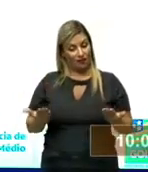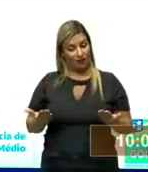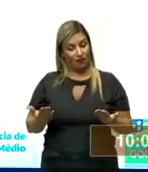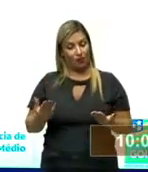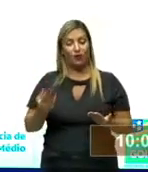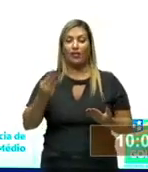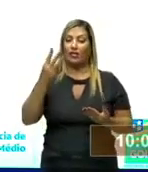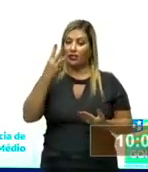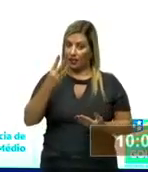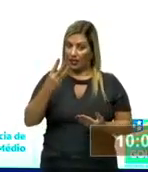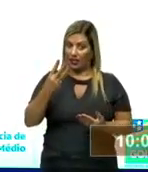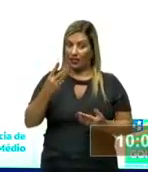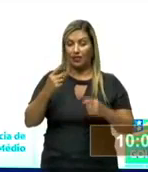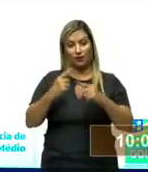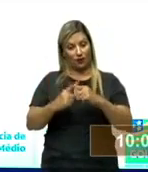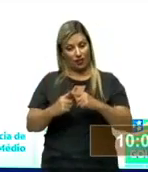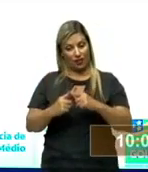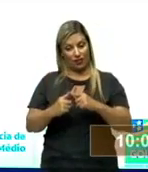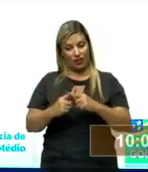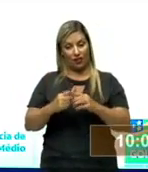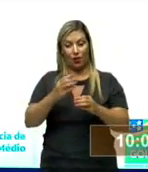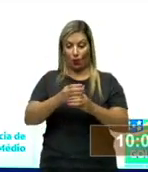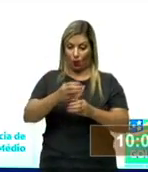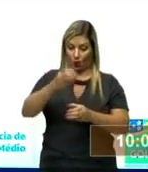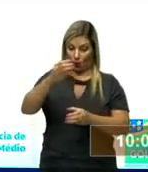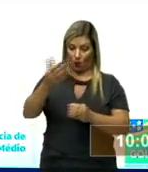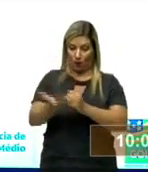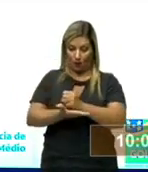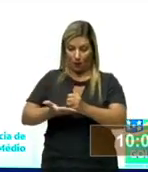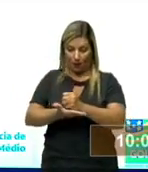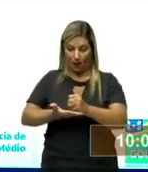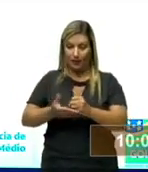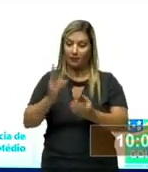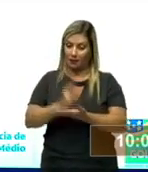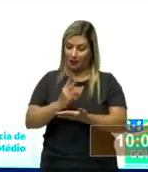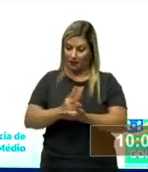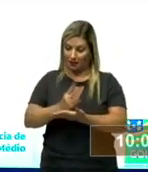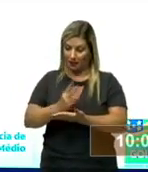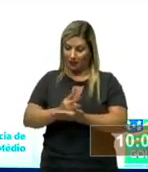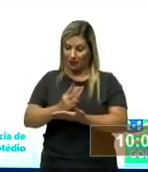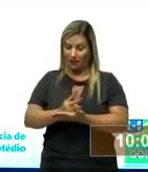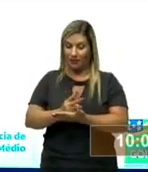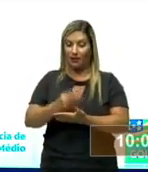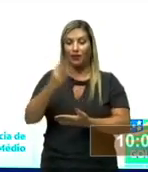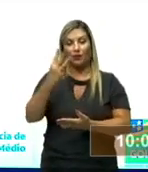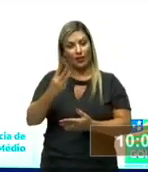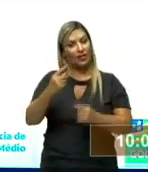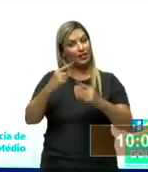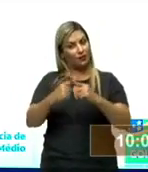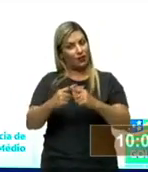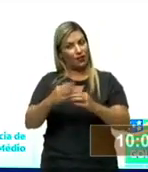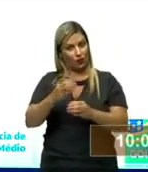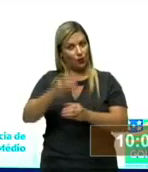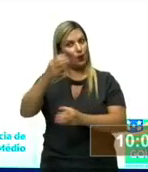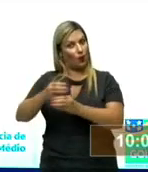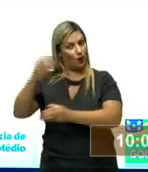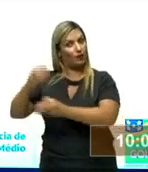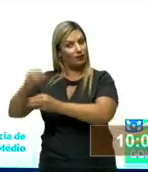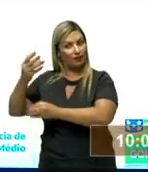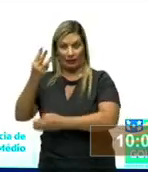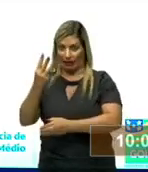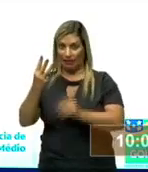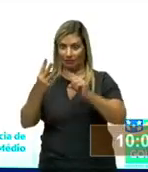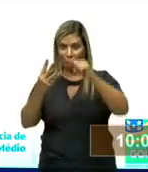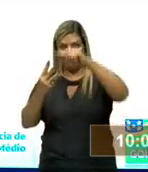que três medidas Lembrando que o contém tem a mesma base tá gente três medidas de Cone cabe aqui dentro de um